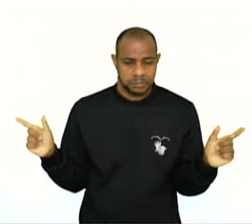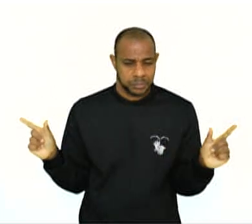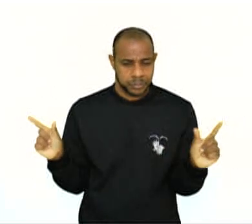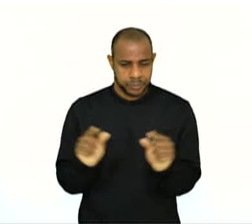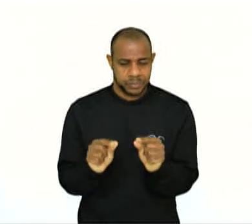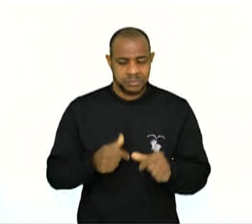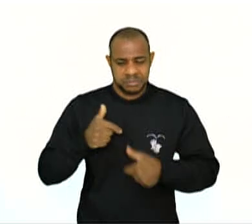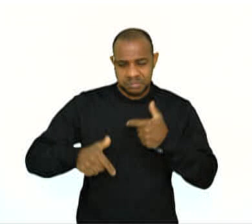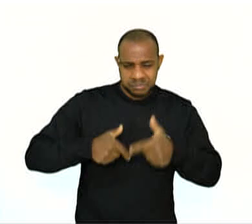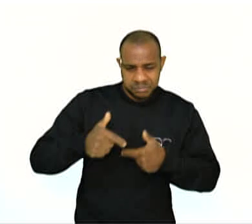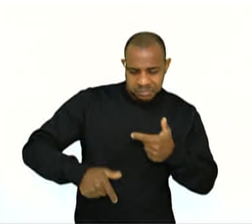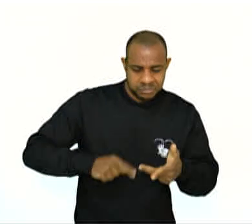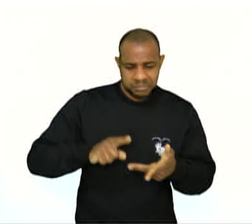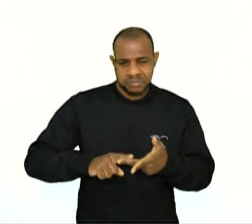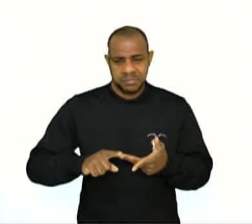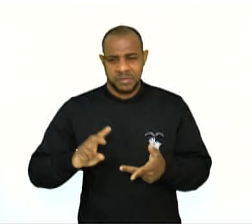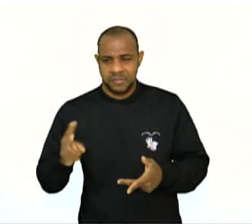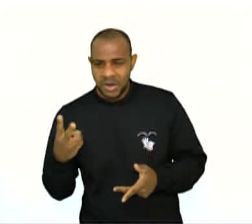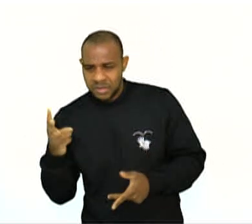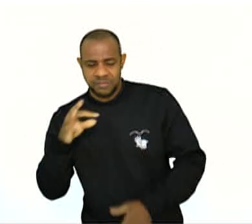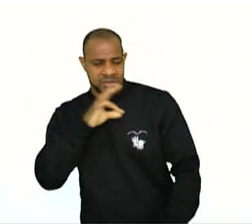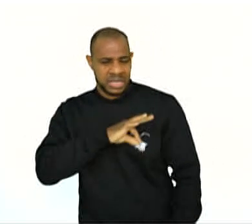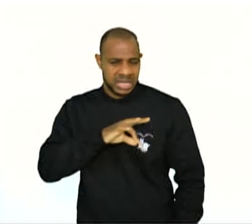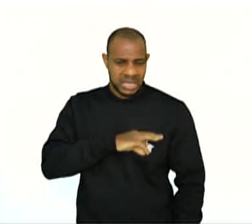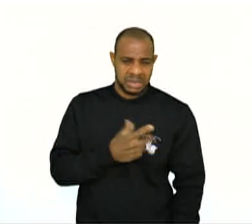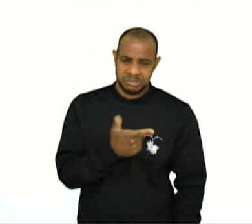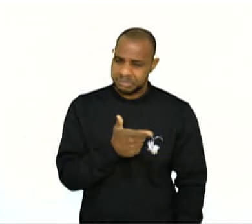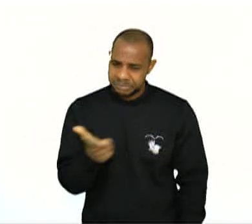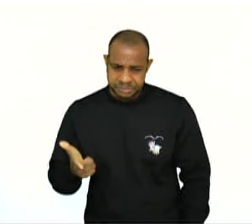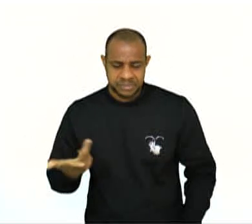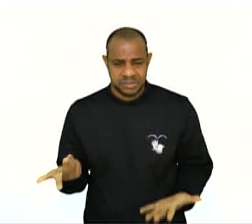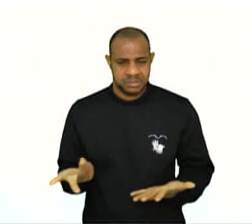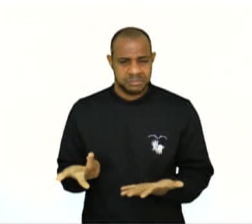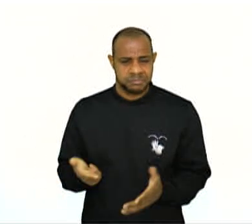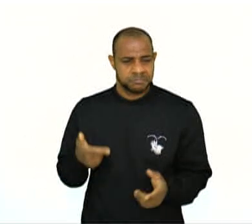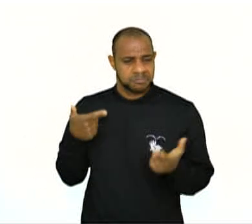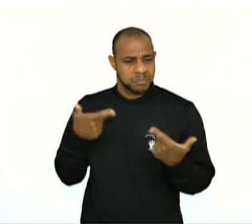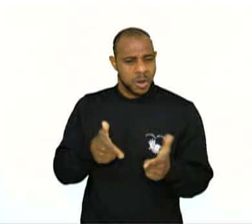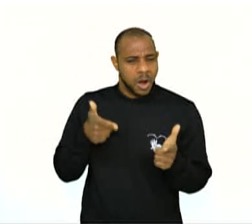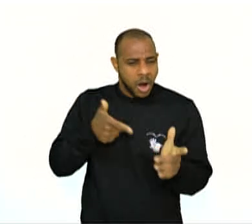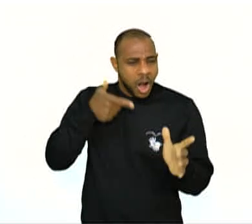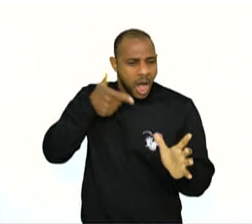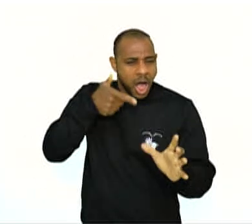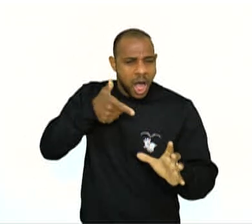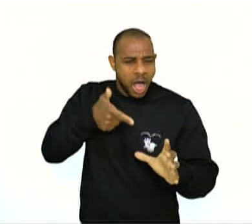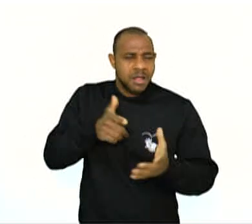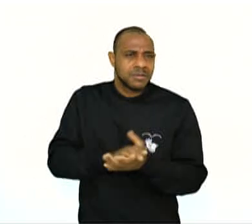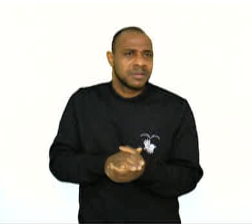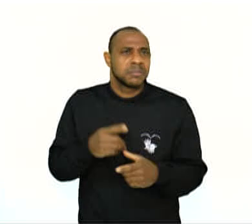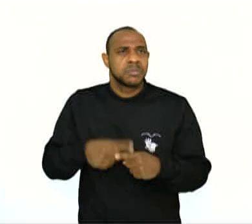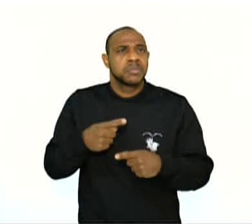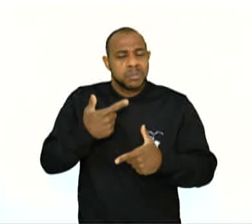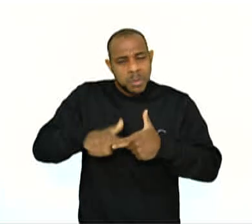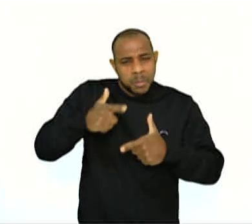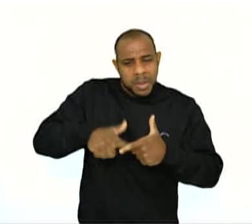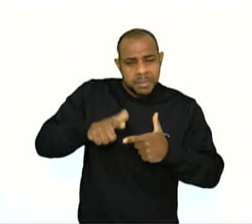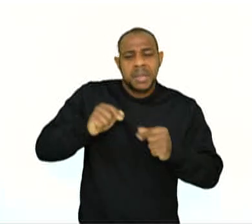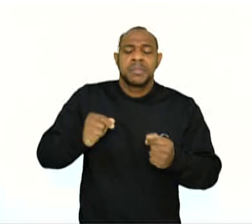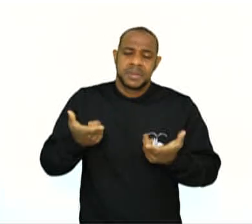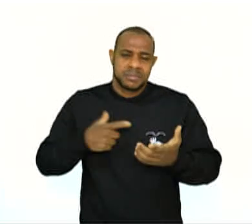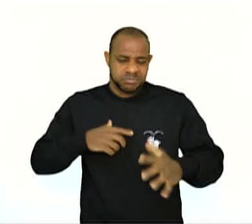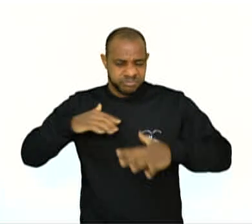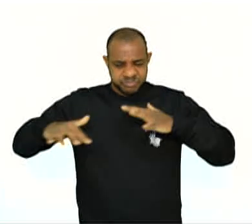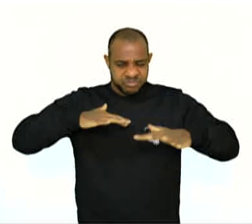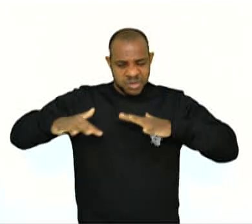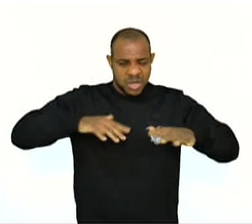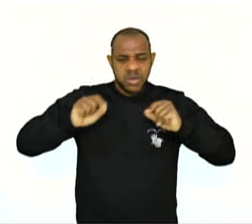oferta de empregos e a desvalorização dos salários, provocadas pela inflação, levaram a uma intensa mobilização